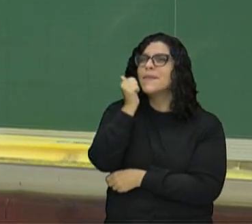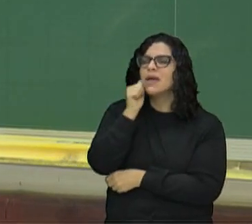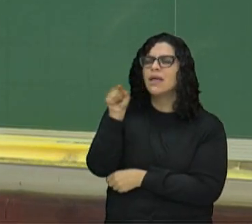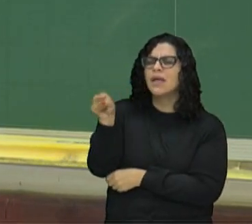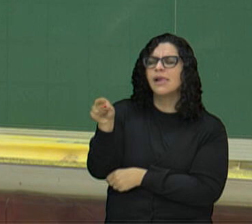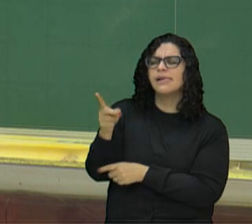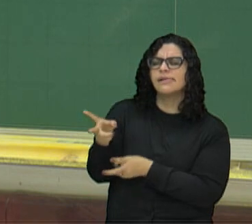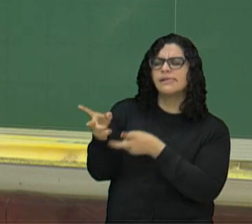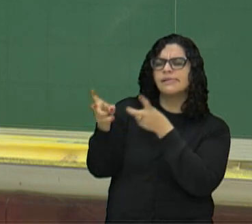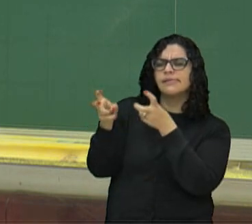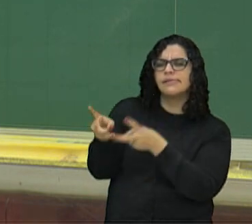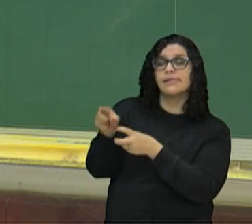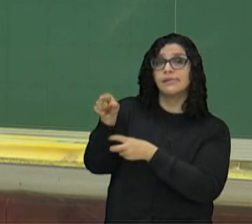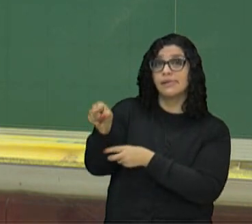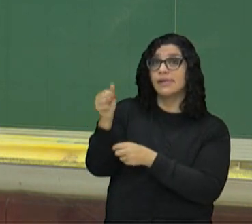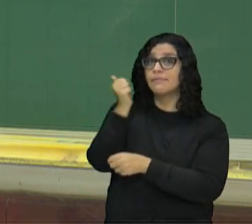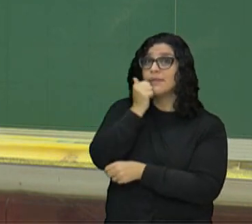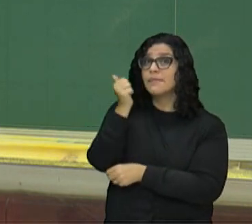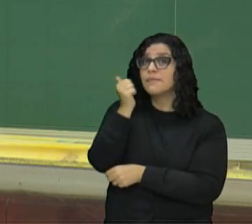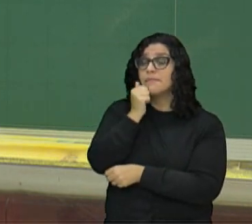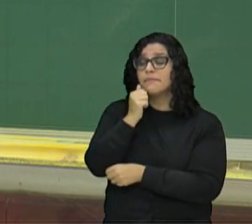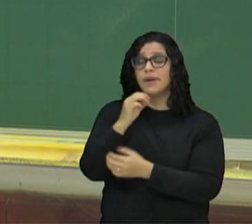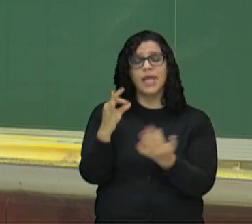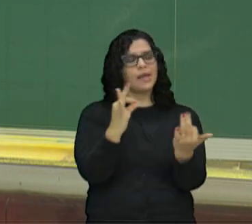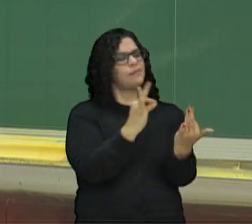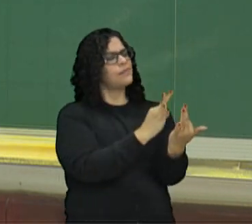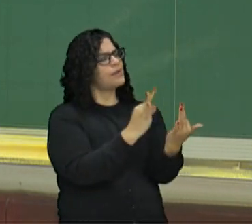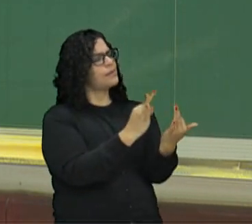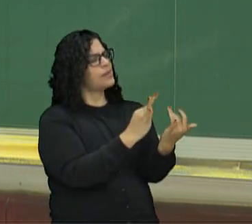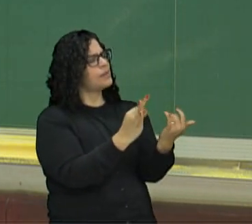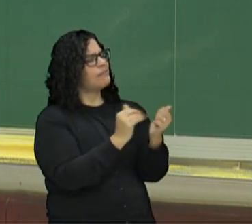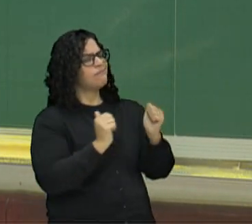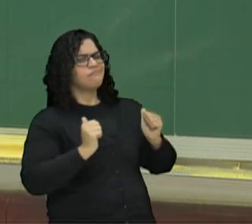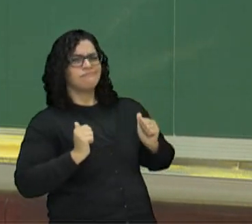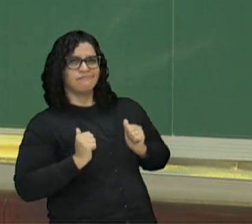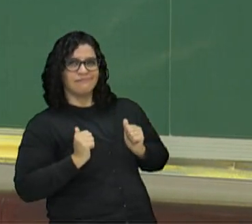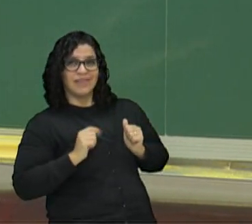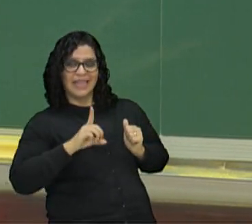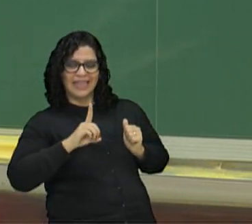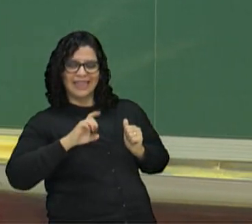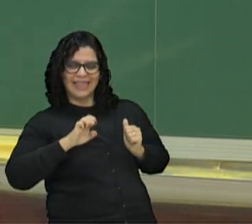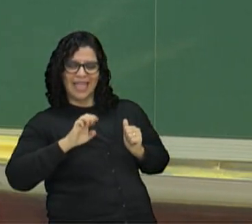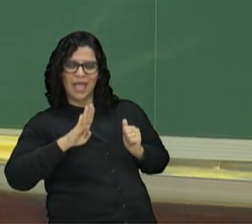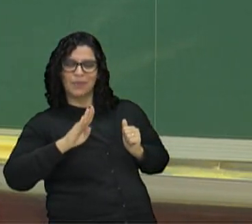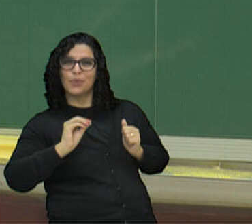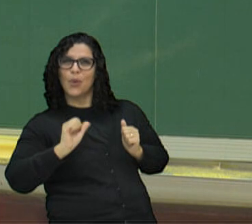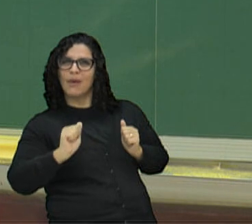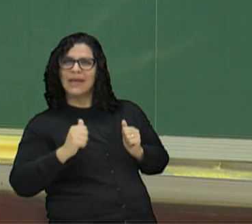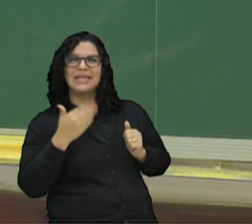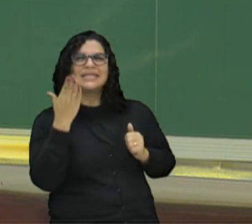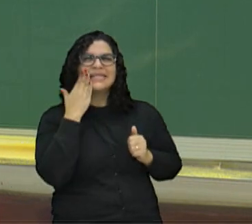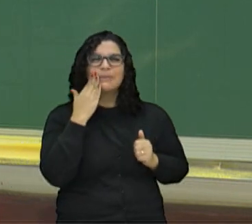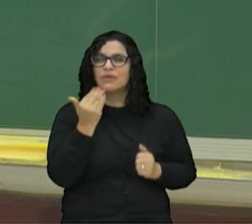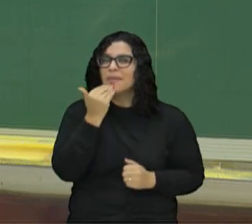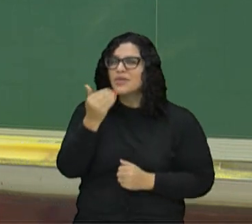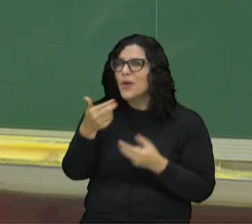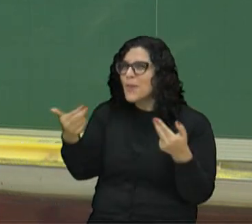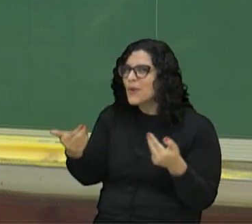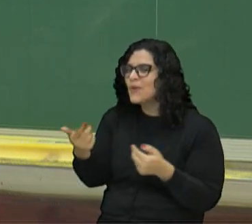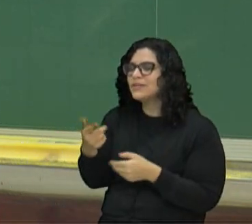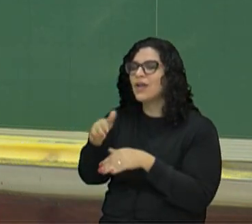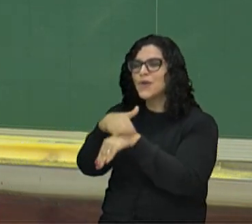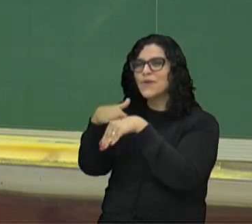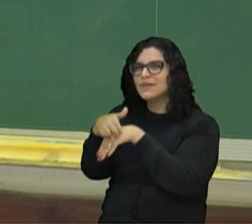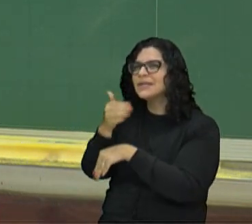mãe e a sua mãe estava de boa. Sabe quando você tem aquele pedido para fazer com a sua